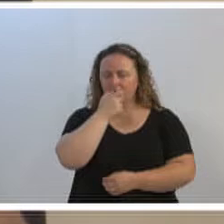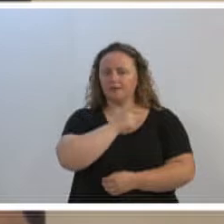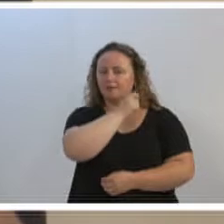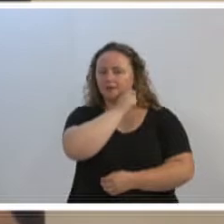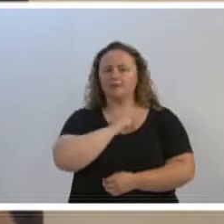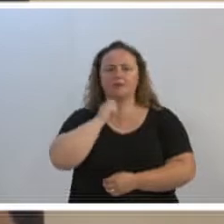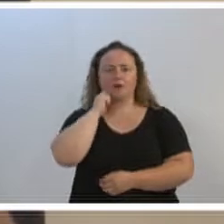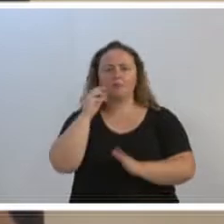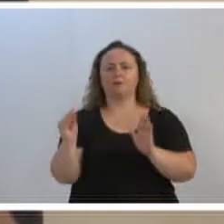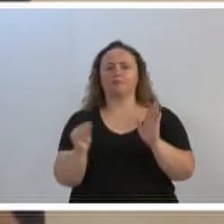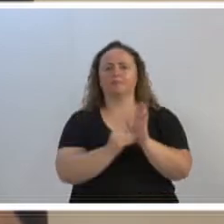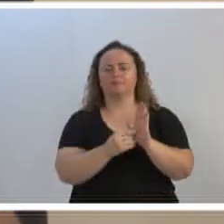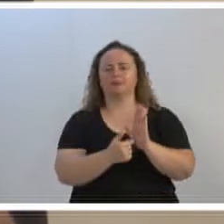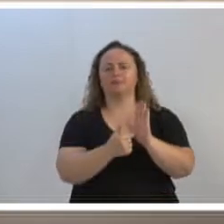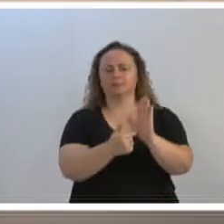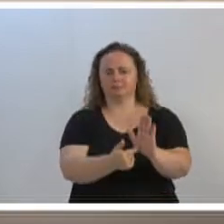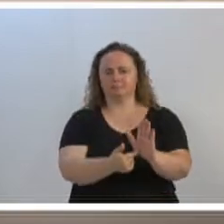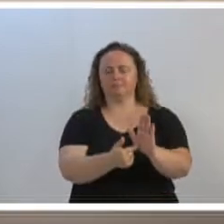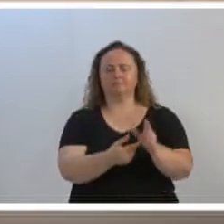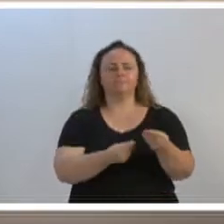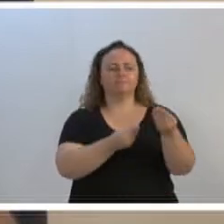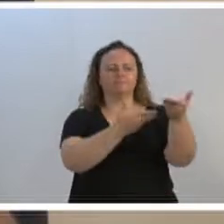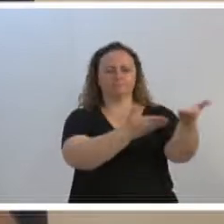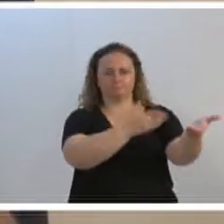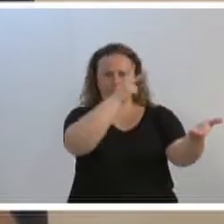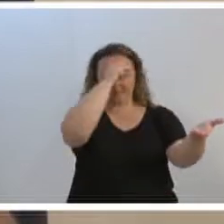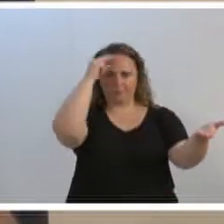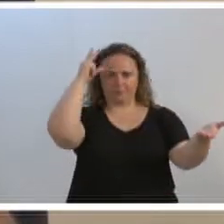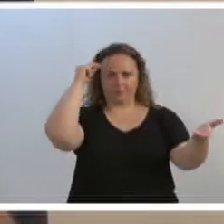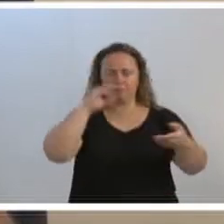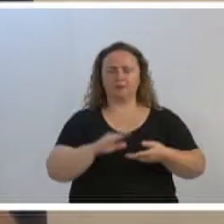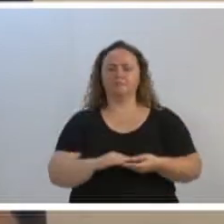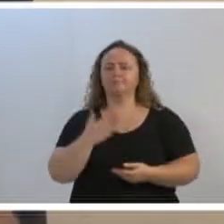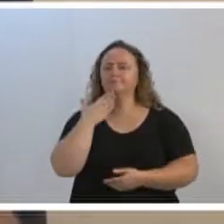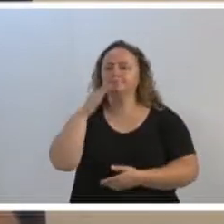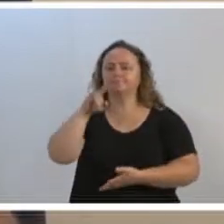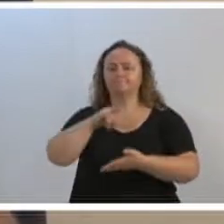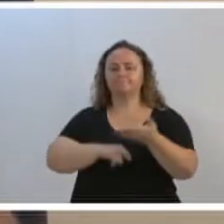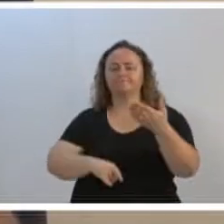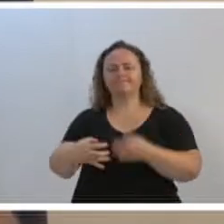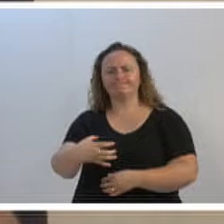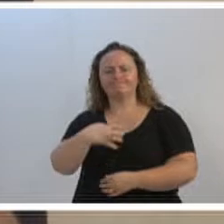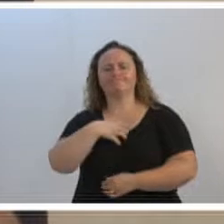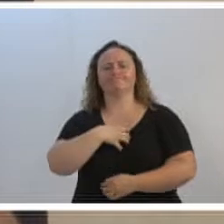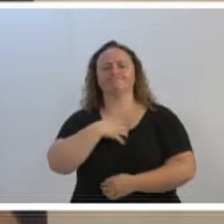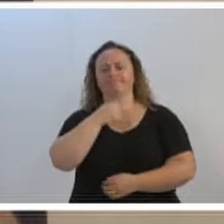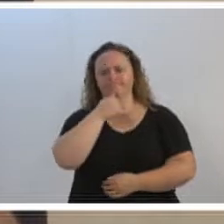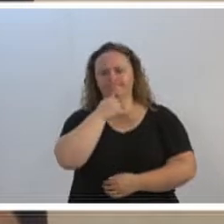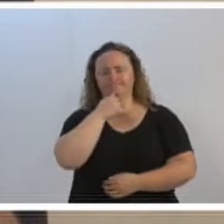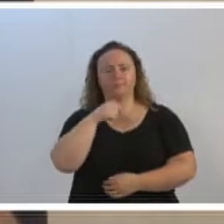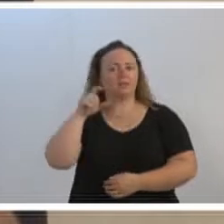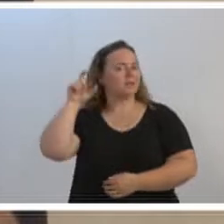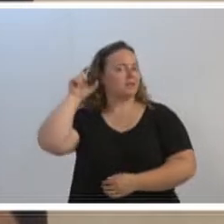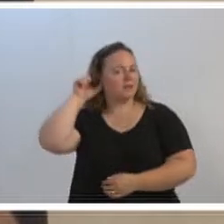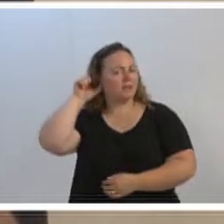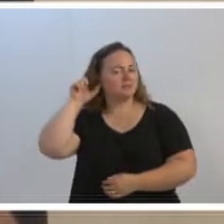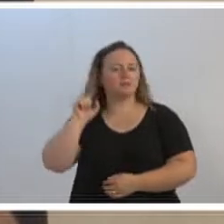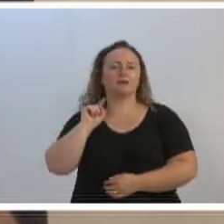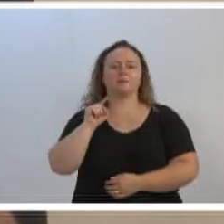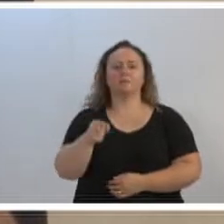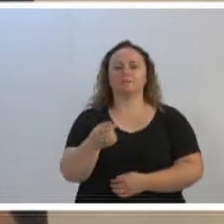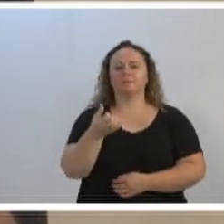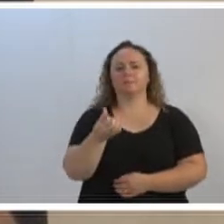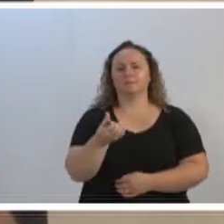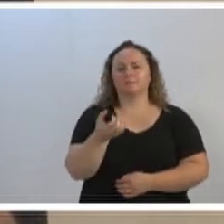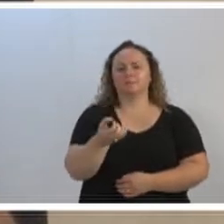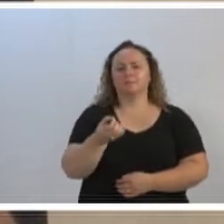Alba. Ao Executivo. Requerimentos de votos de pesar. Do vereador Jens Jung Mantal, número 1603,